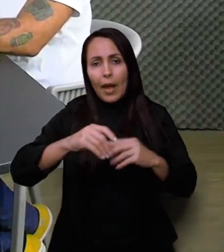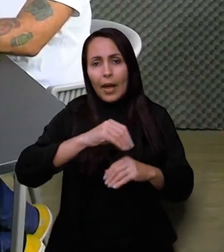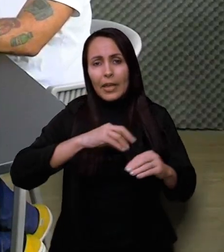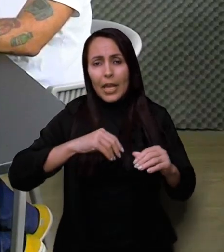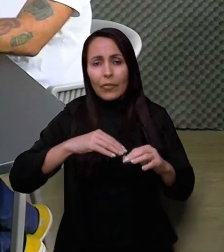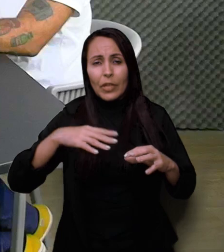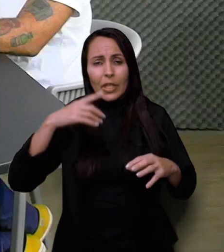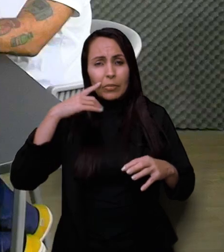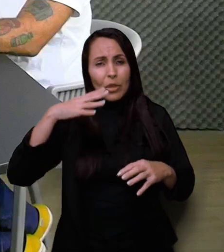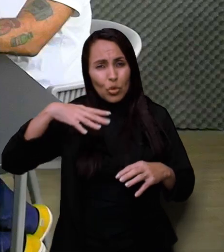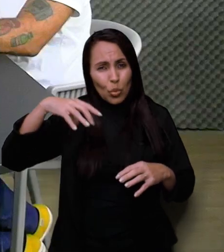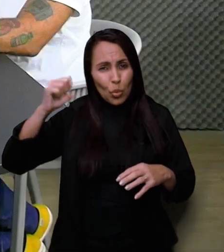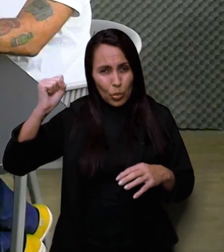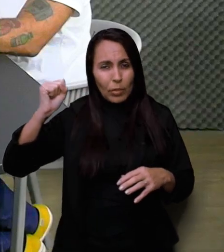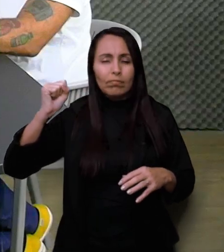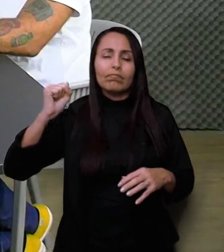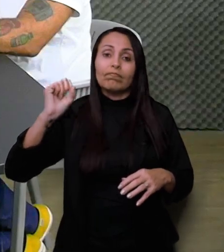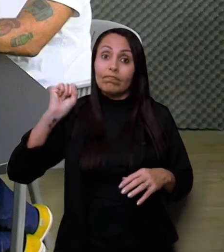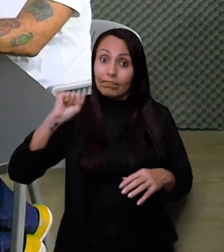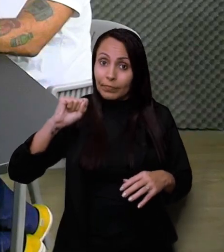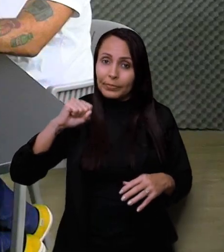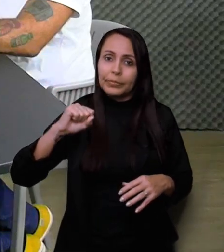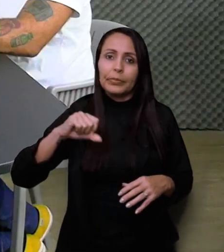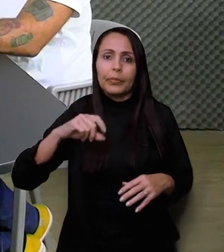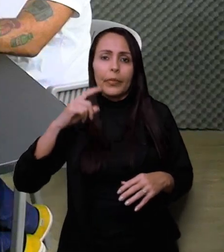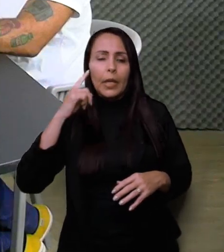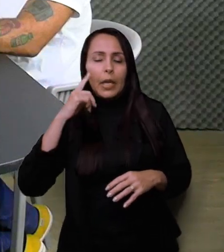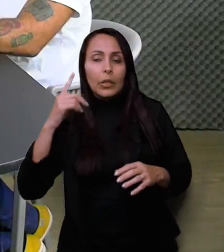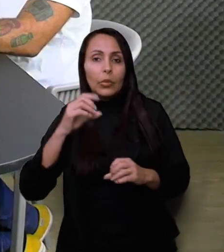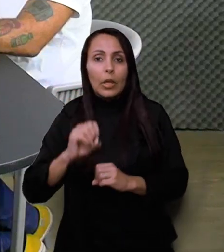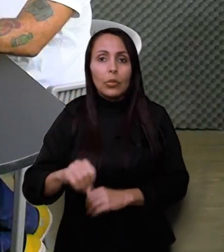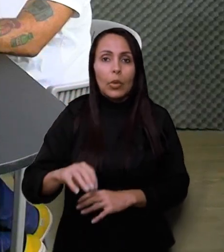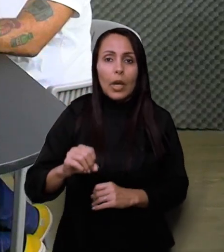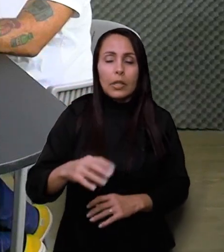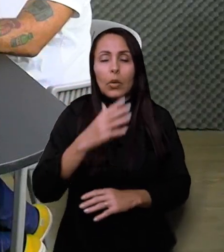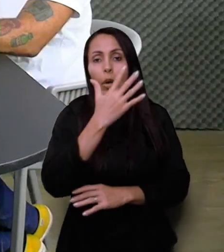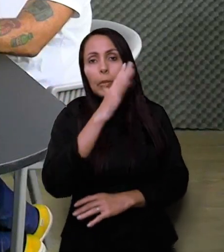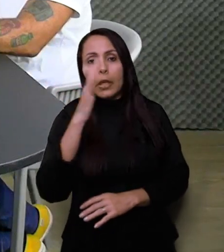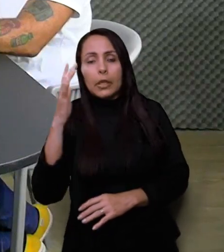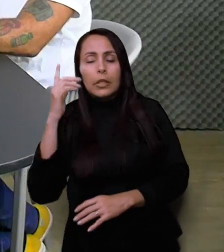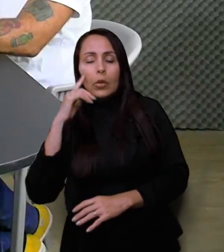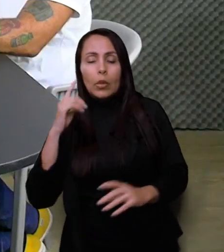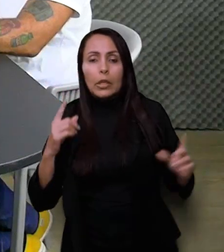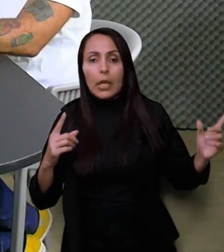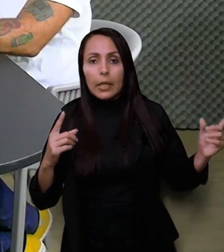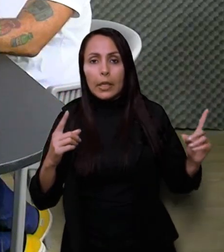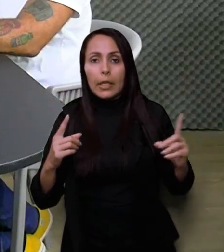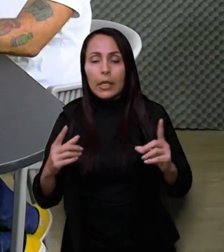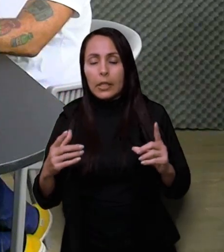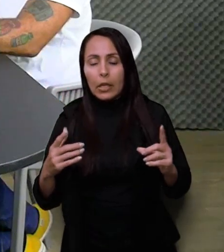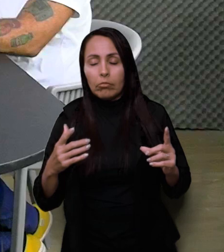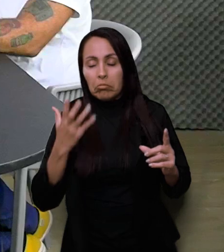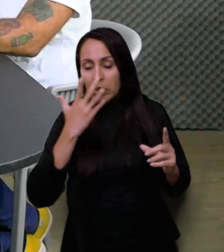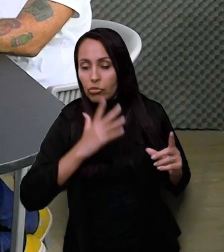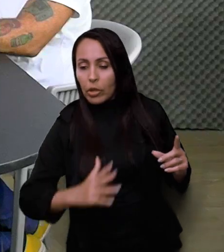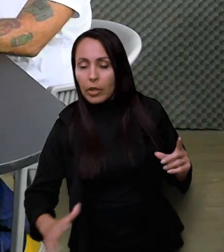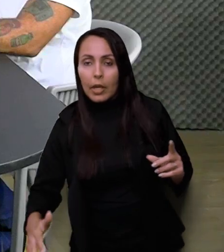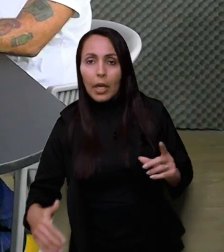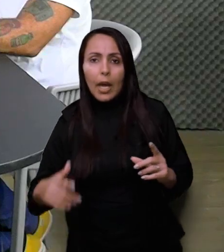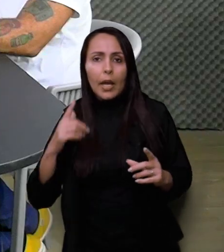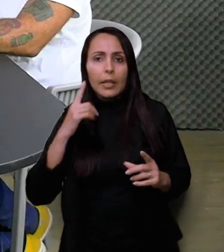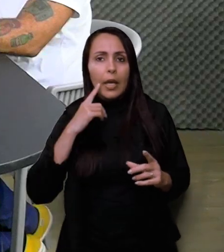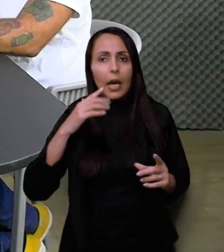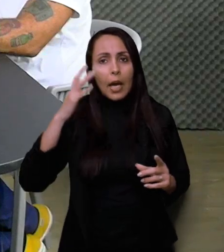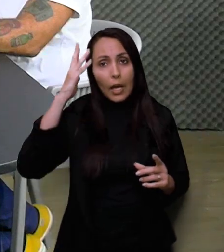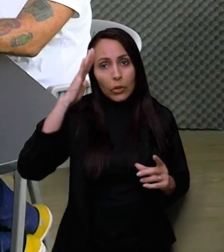Isso. Pronto. Então, uma das coisas da educação ambiental, quando as criancinhas chegam lá, na nossa escola é colocar a ideia de que